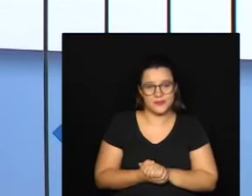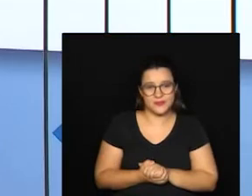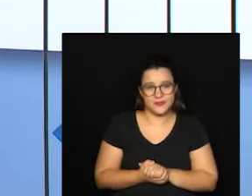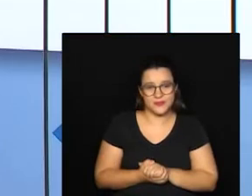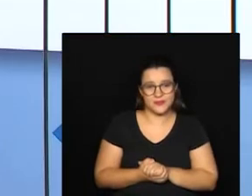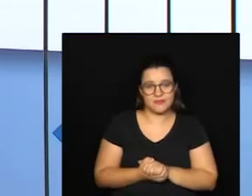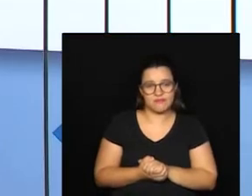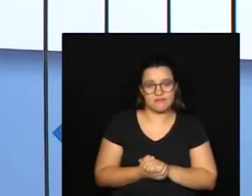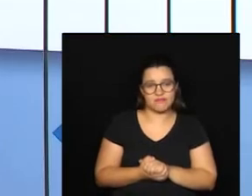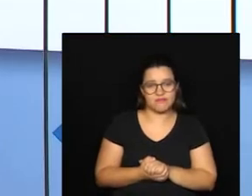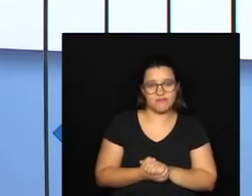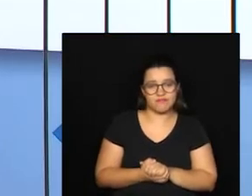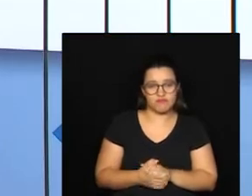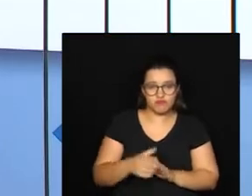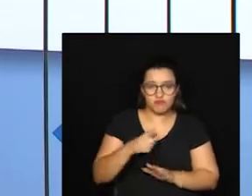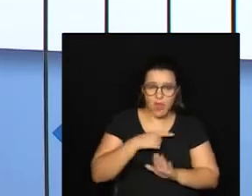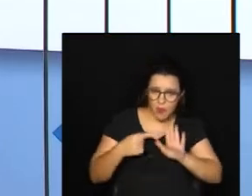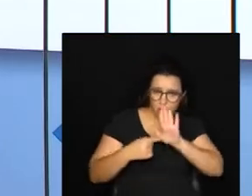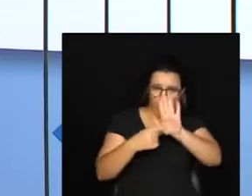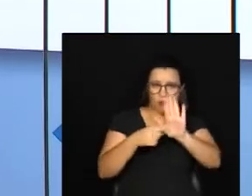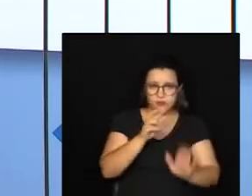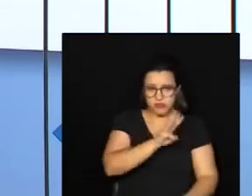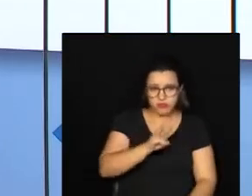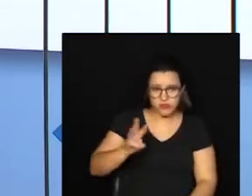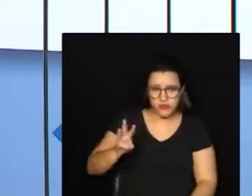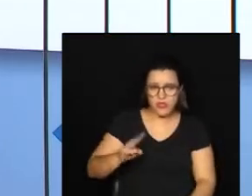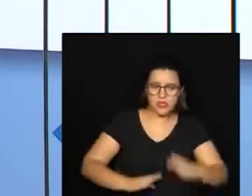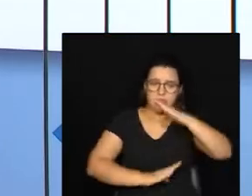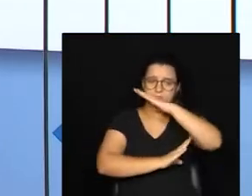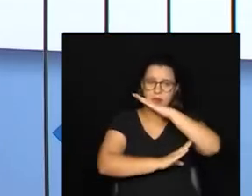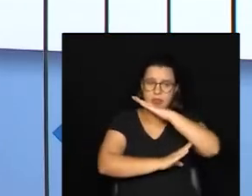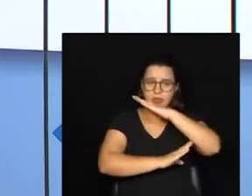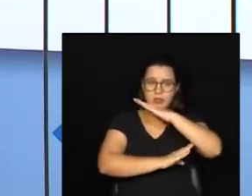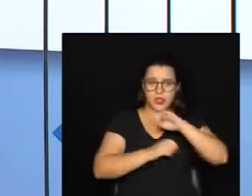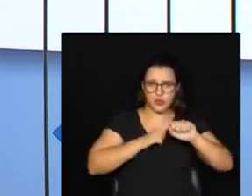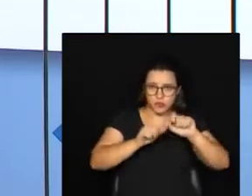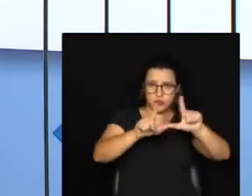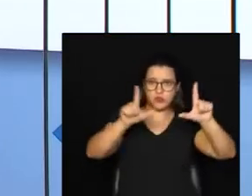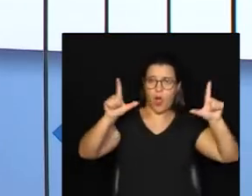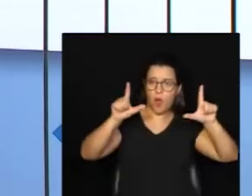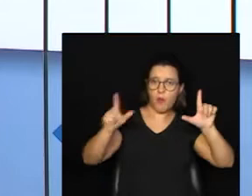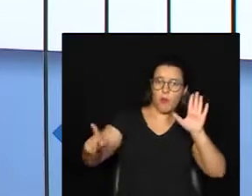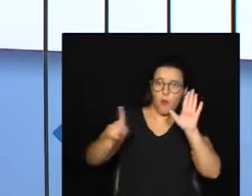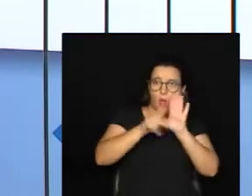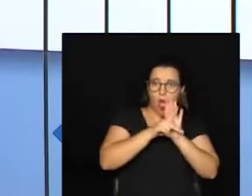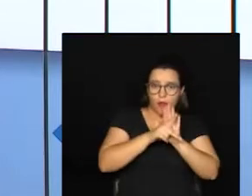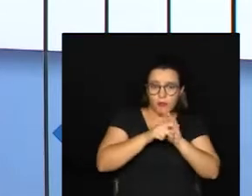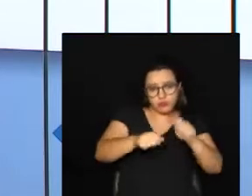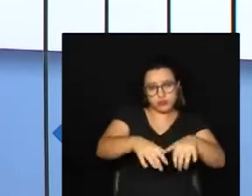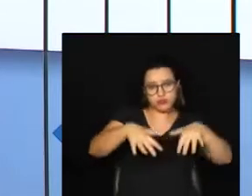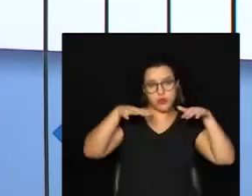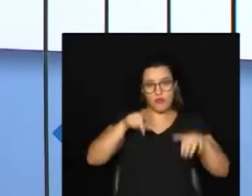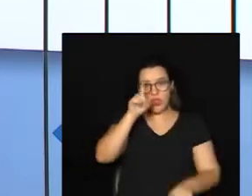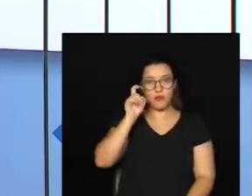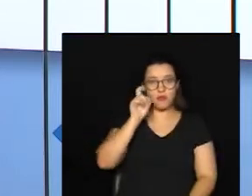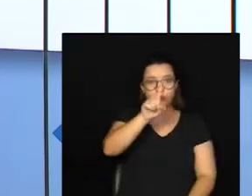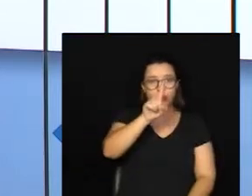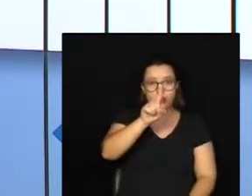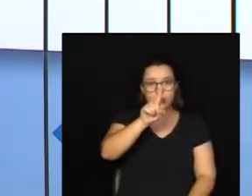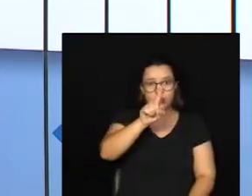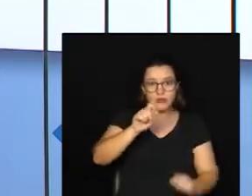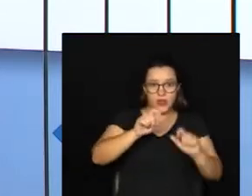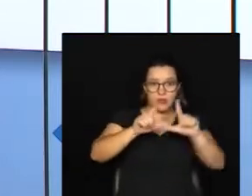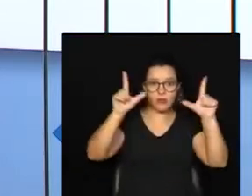www.campinas.sp.leg.br. Lá na capa do site vai estar um banner com a audiência pública. Você clica e cai direto em